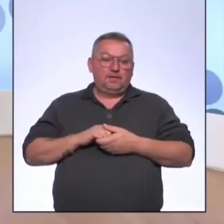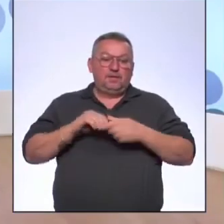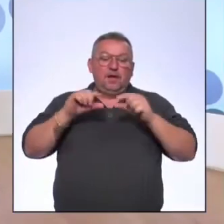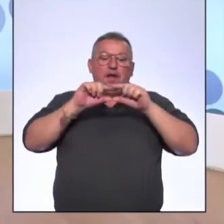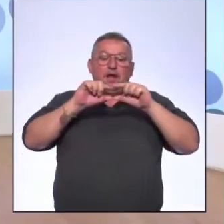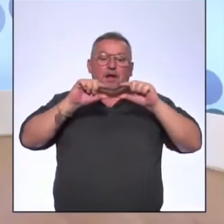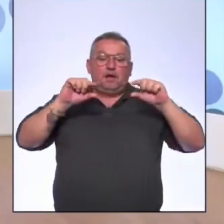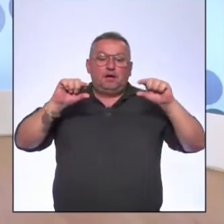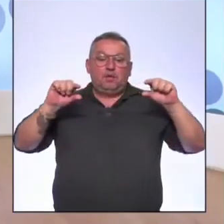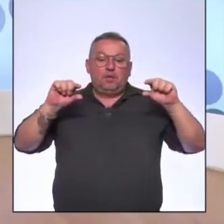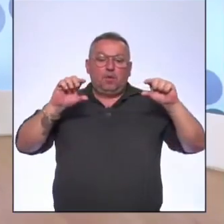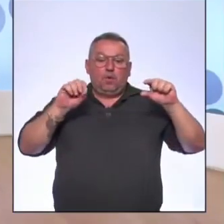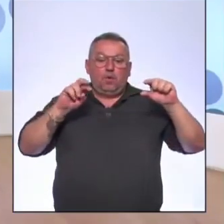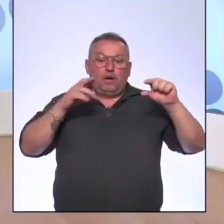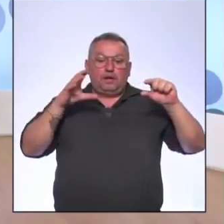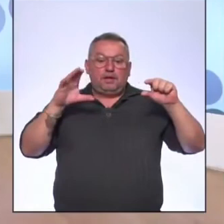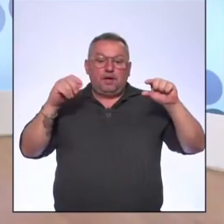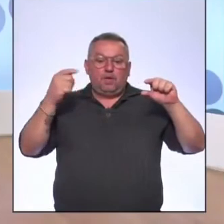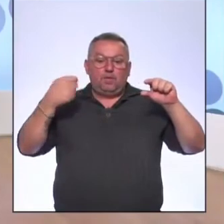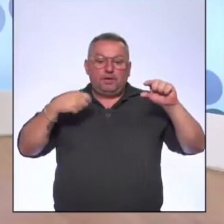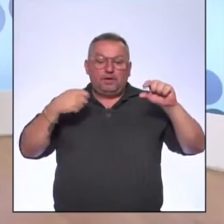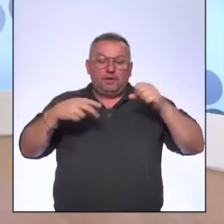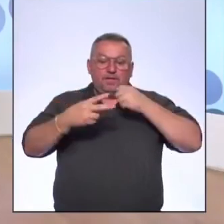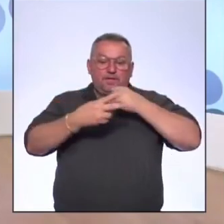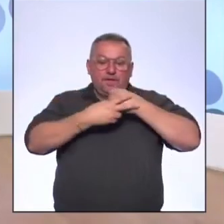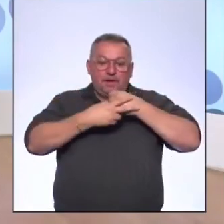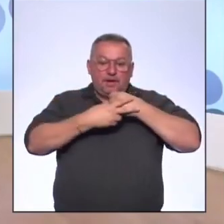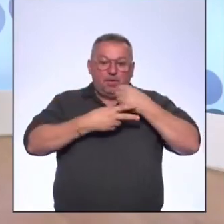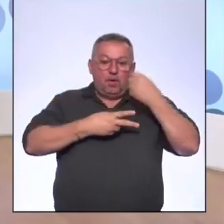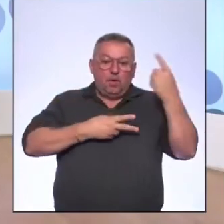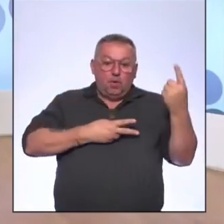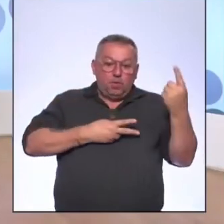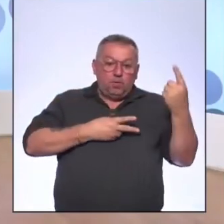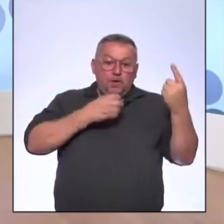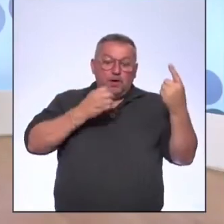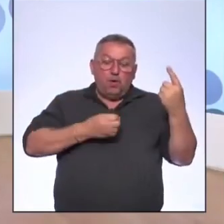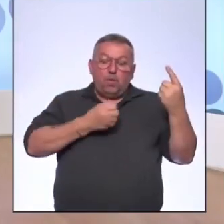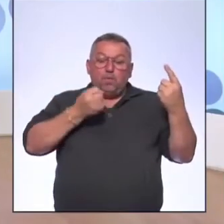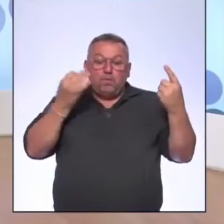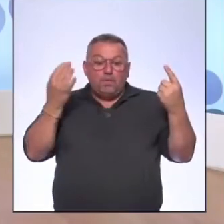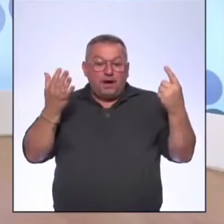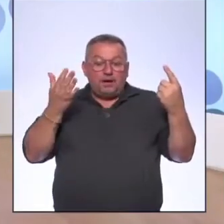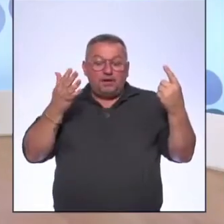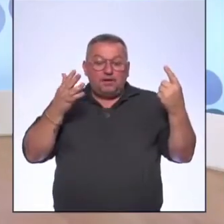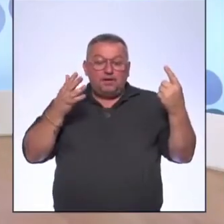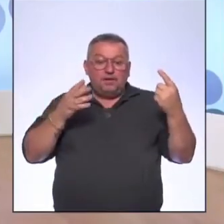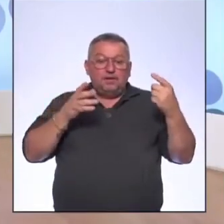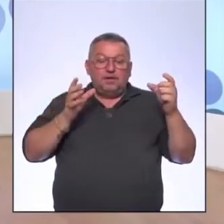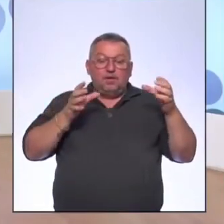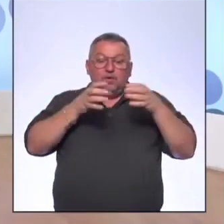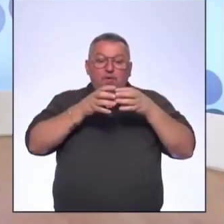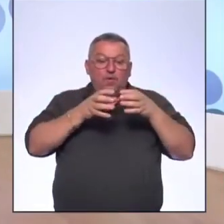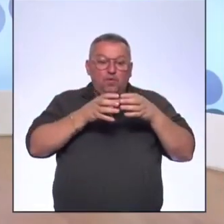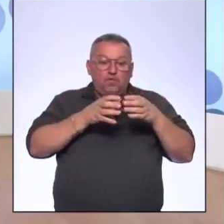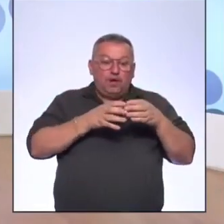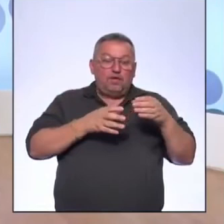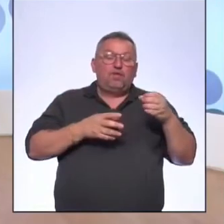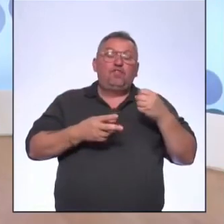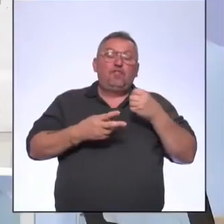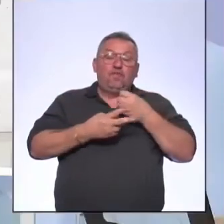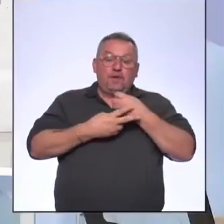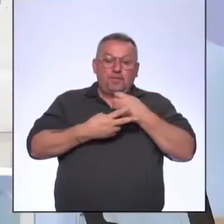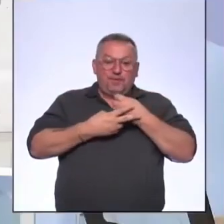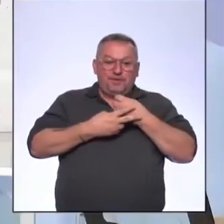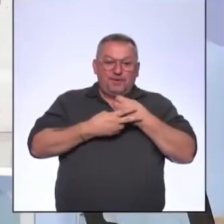oração, ela precisa de verbo, mas ou um verbo sozinho ou uma locução verbal. Uma locução verbal é o quê? É um conjuntinho